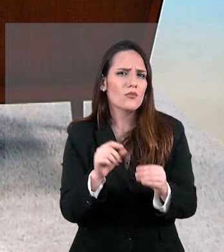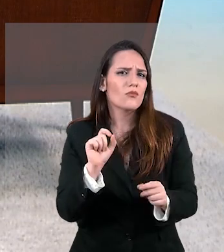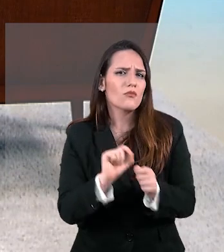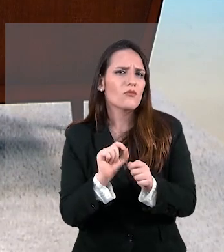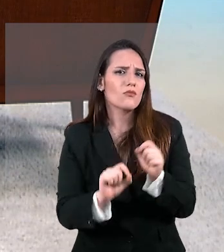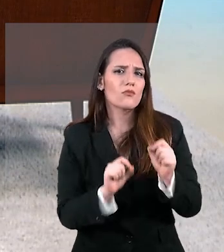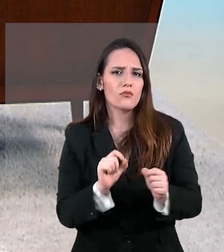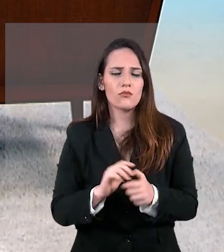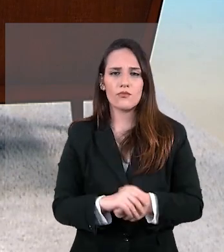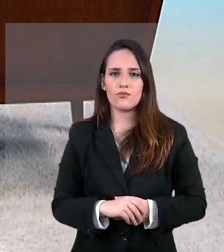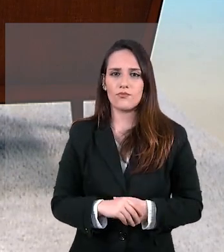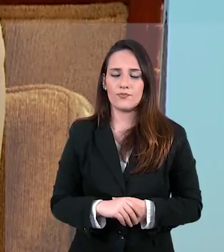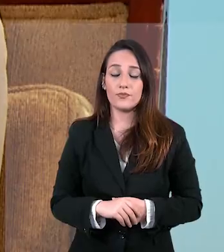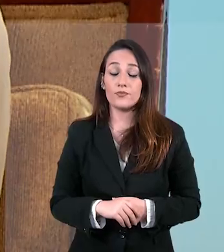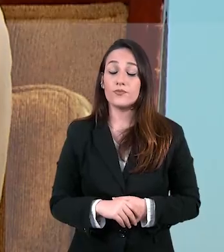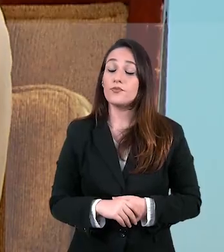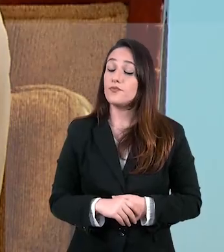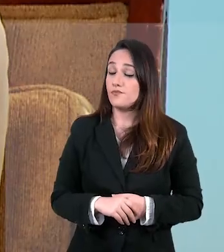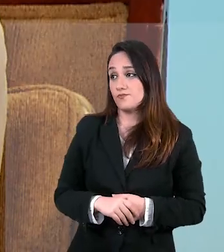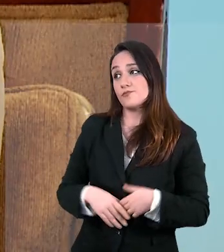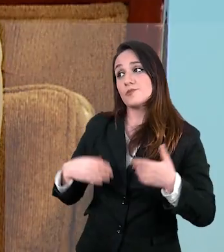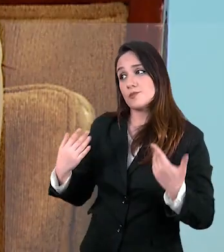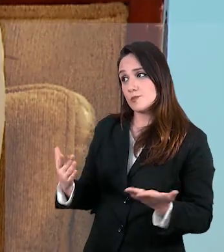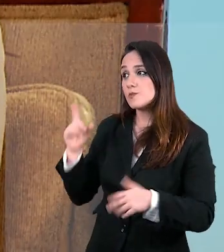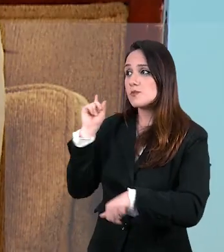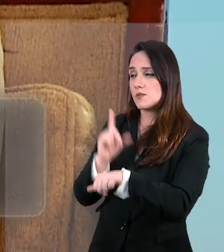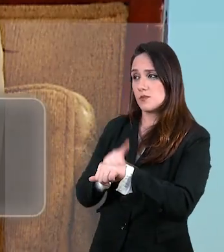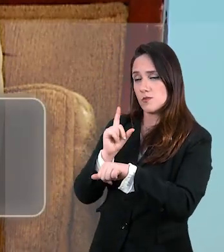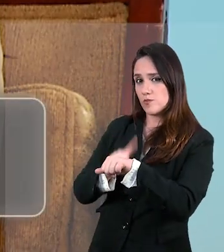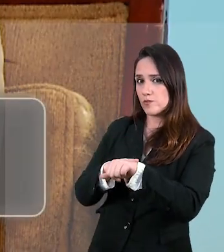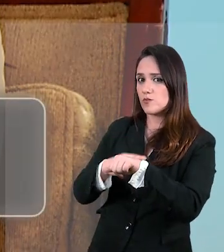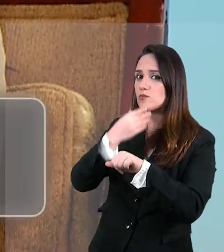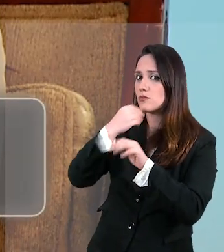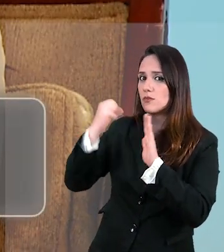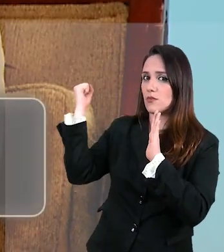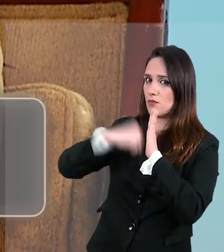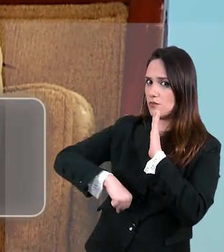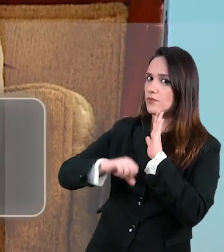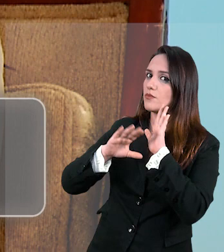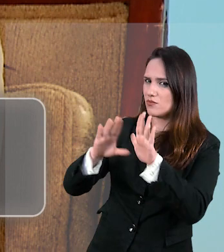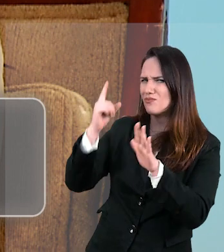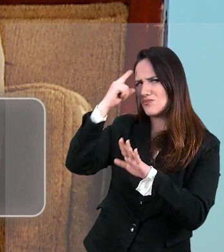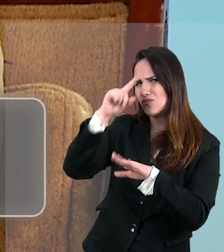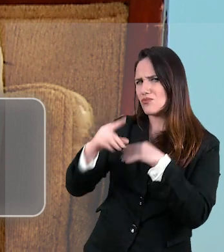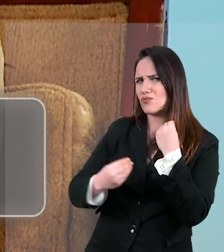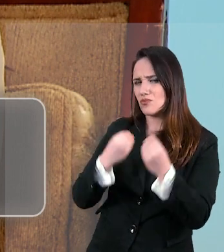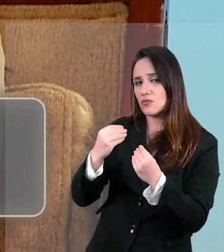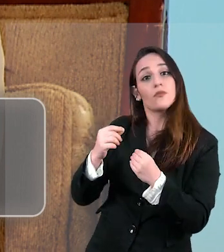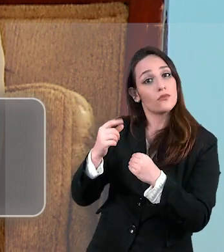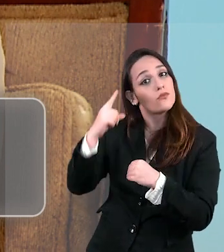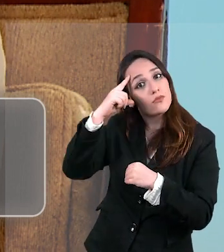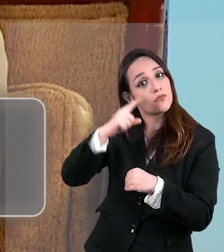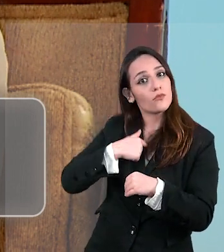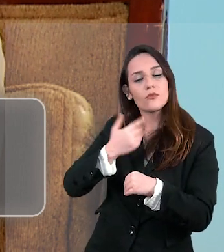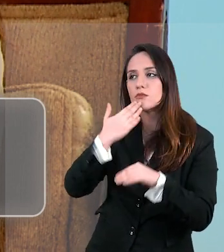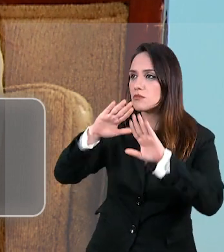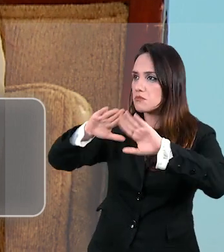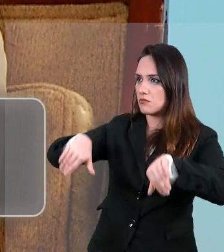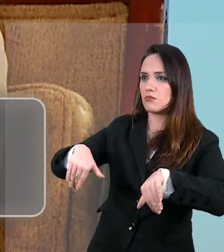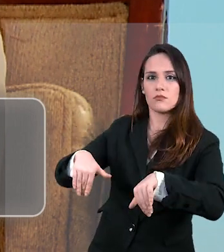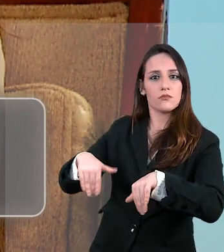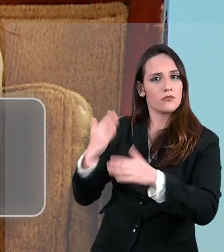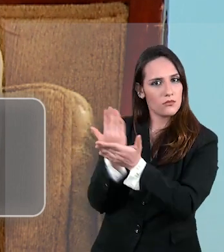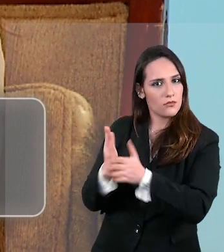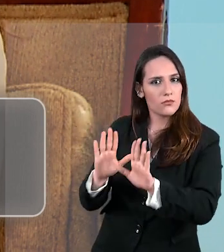sua cabeça? Então, no momento que eu fui agredida, nesse dia, que foi quando eu